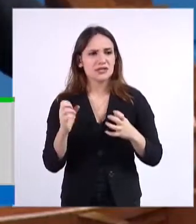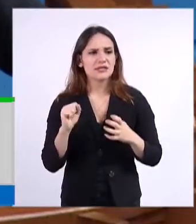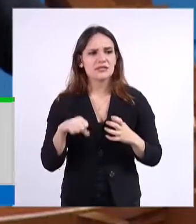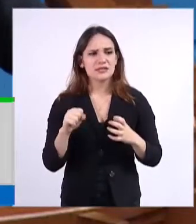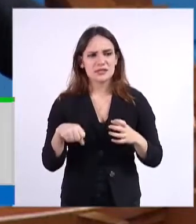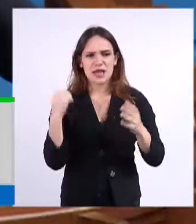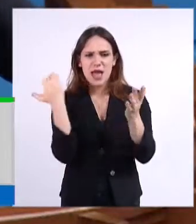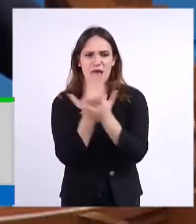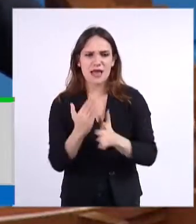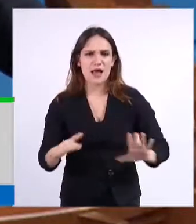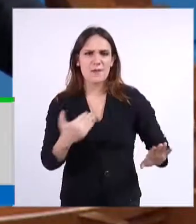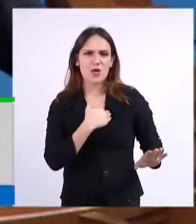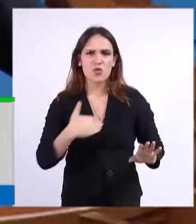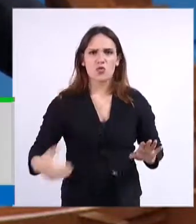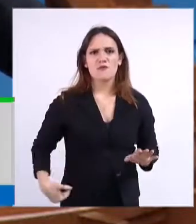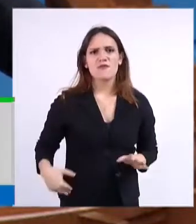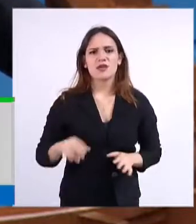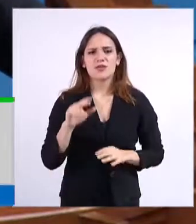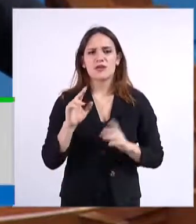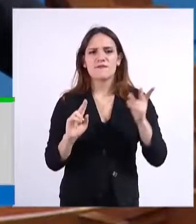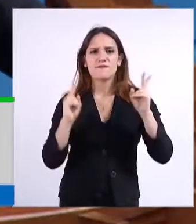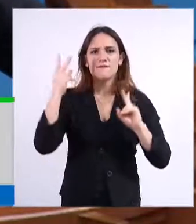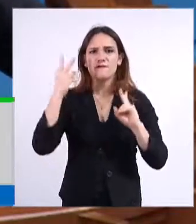da Venezuela.